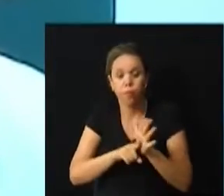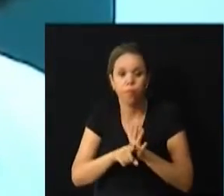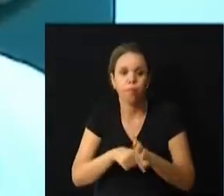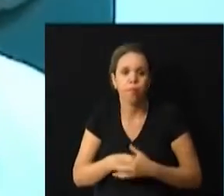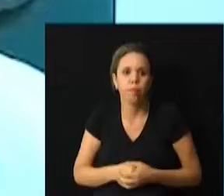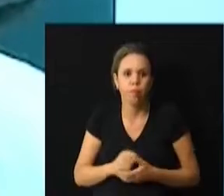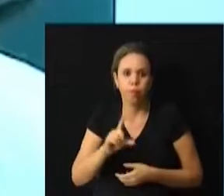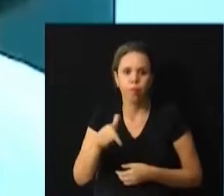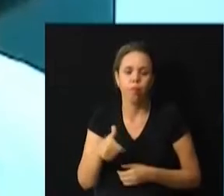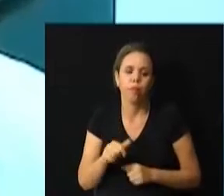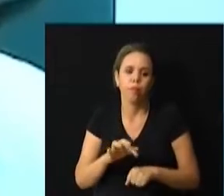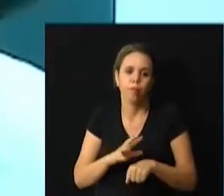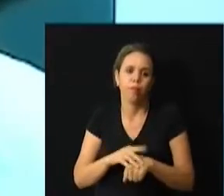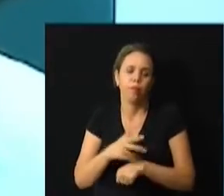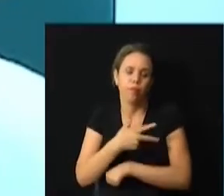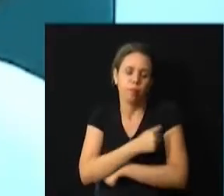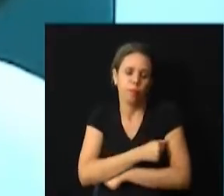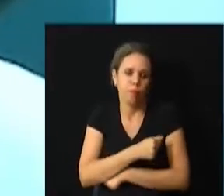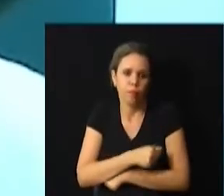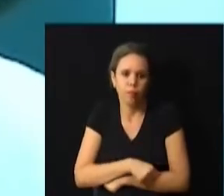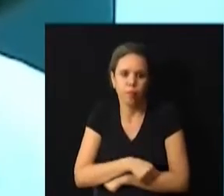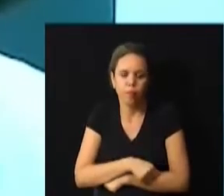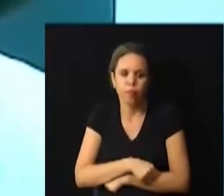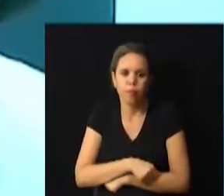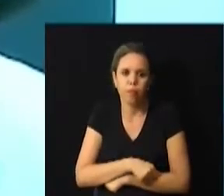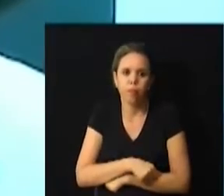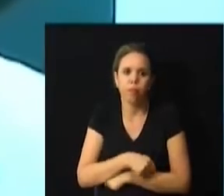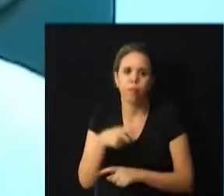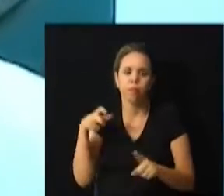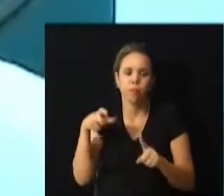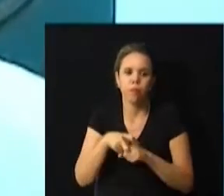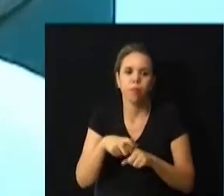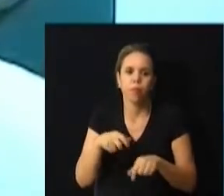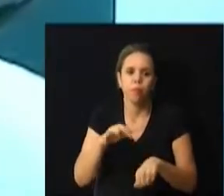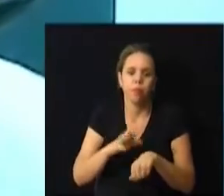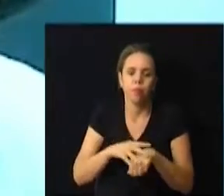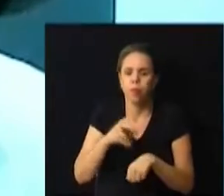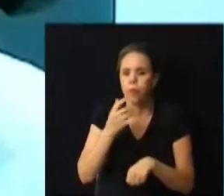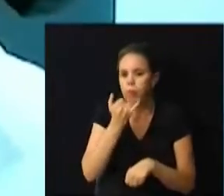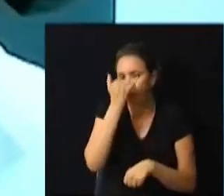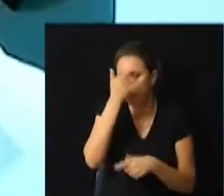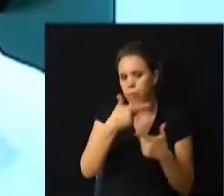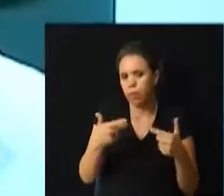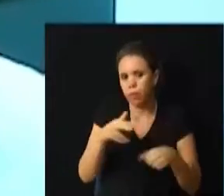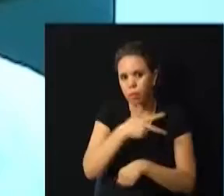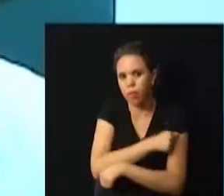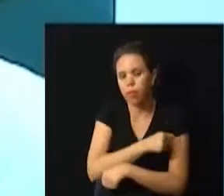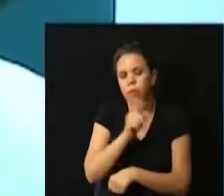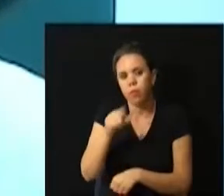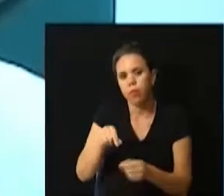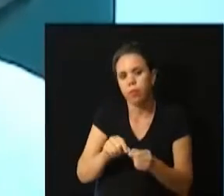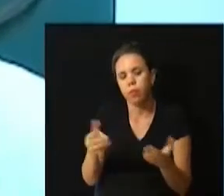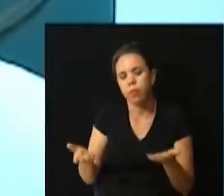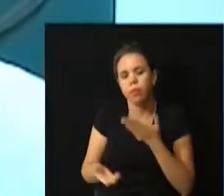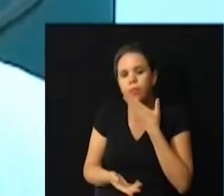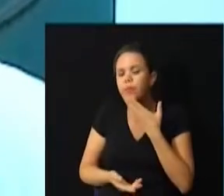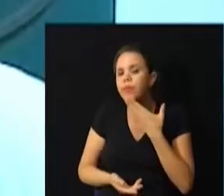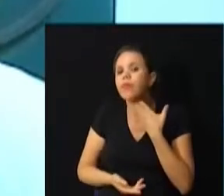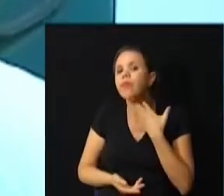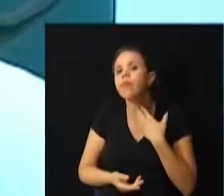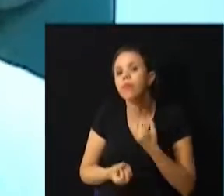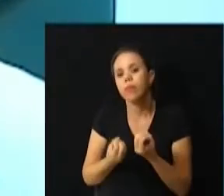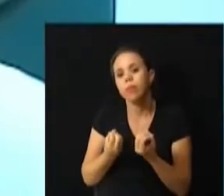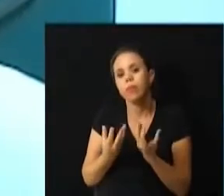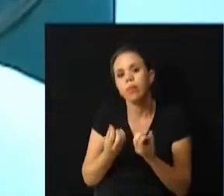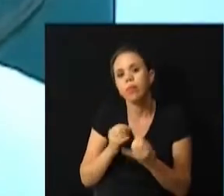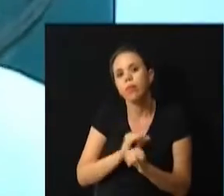os dados pós-vacina, né? Para acidente, né? A vacina é isso que nós estamos fazendo agora,